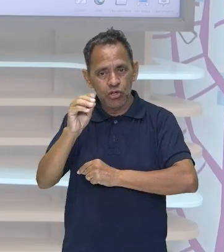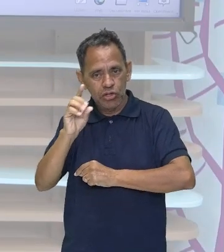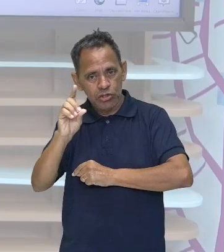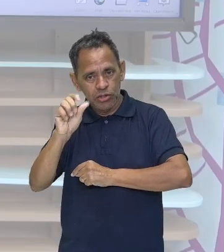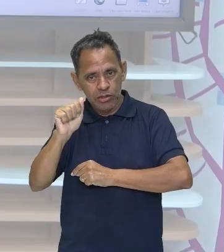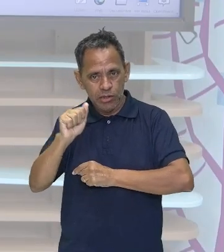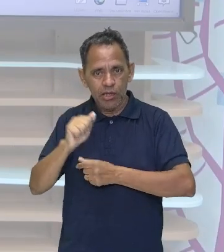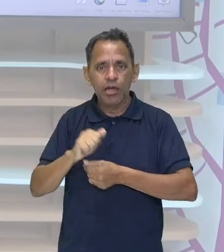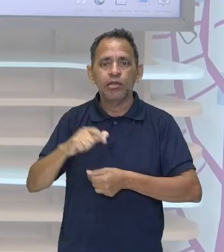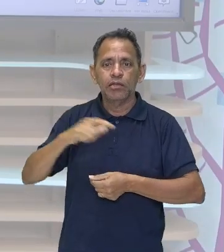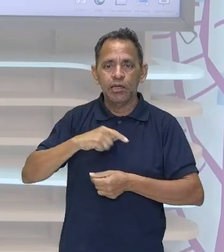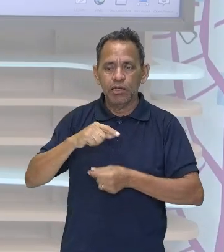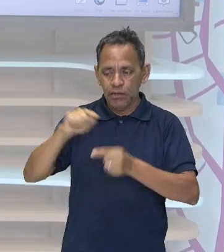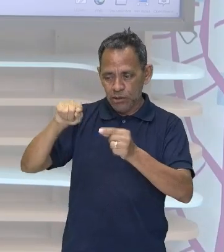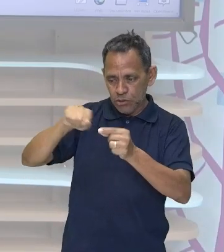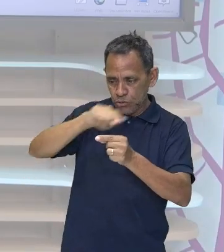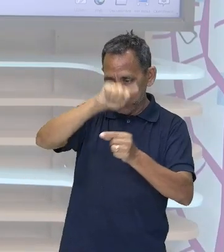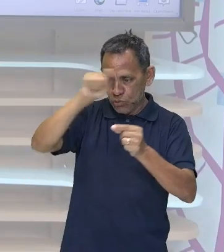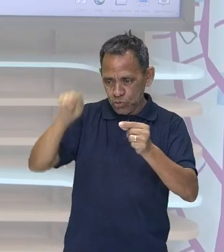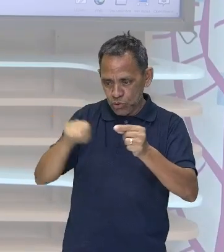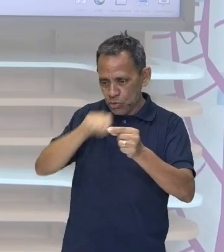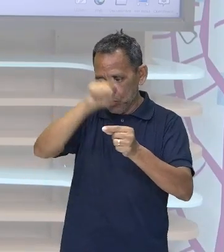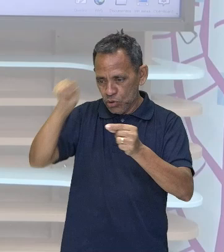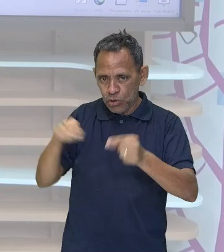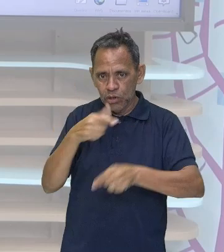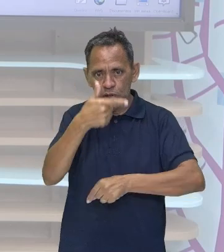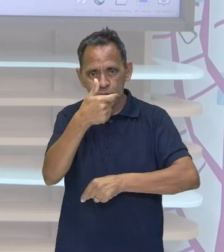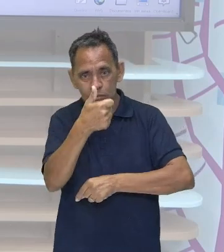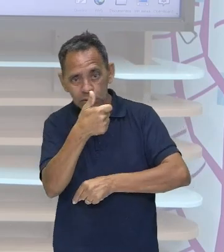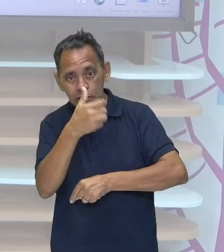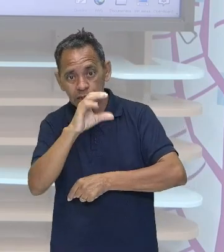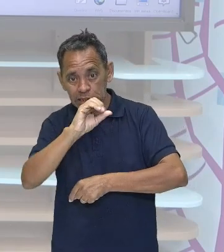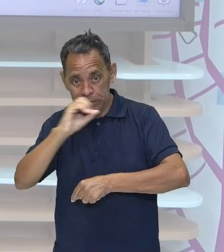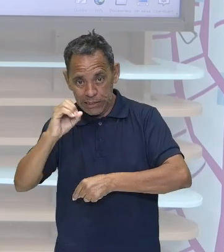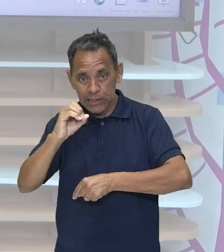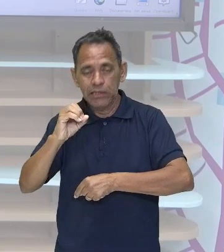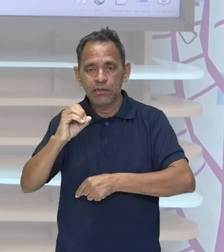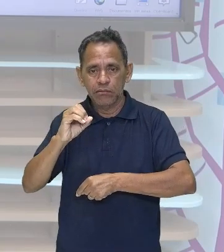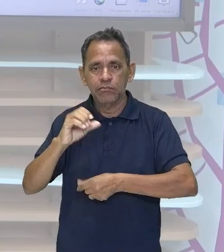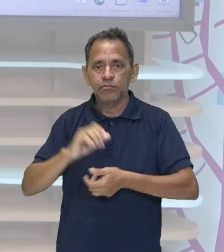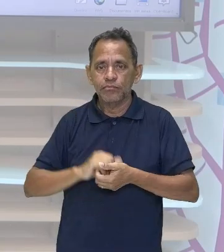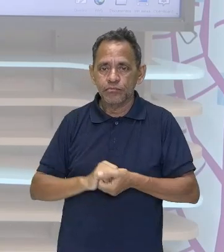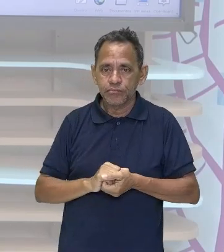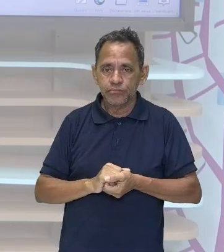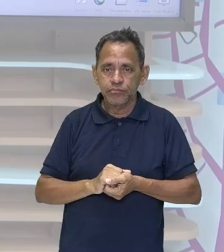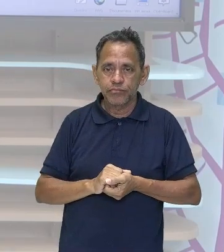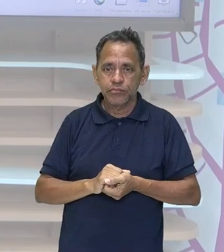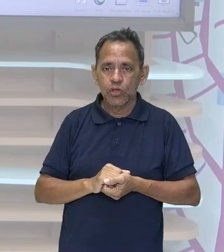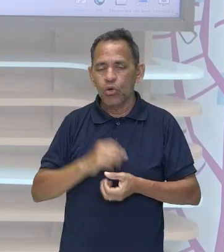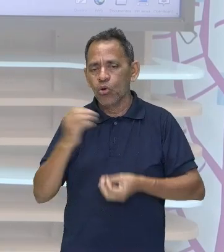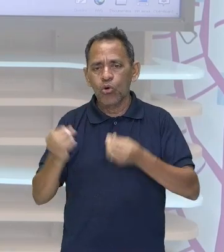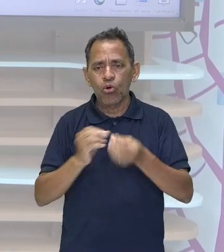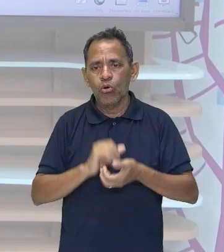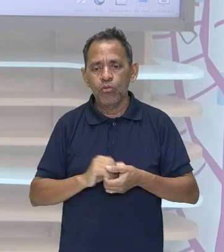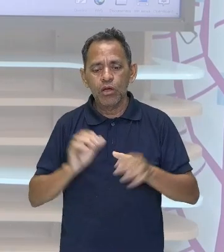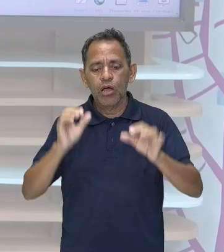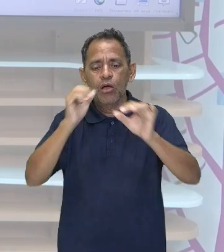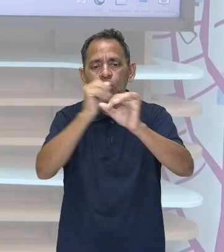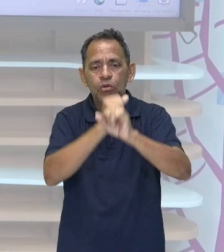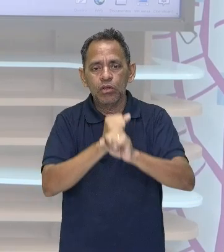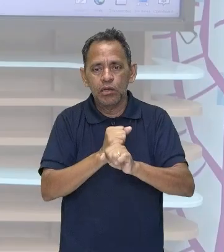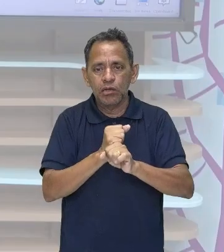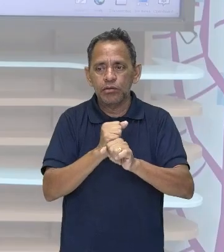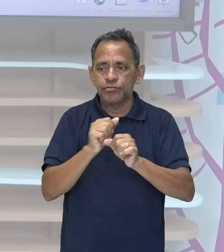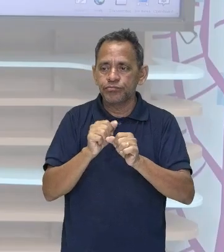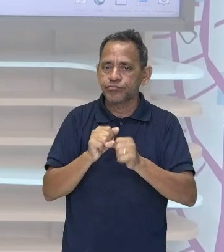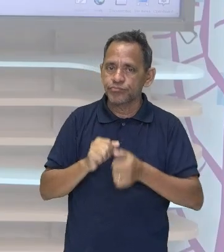exemplo. Ela rodou 100 vezes. E aí vamos imaginar que a gente quisesse calcular a distância que essa motocicleta